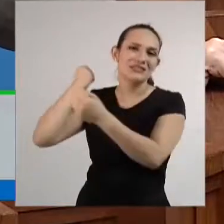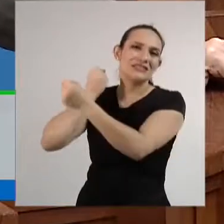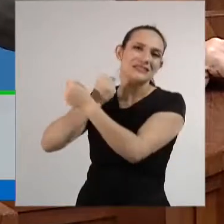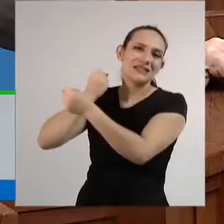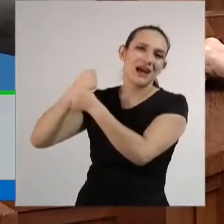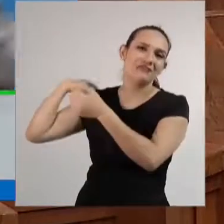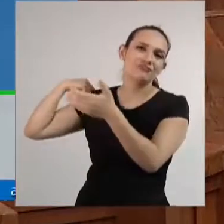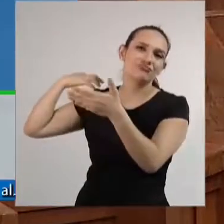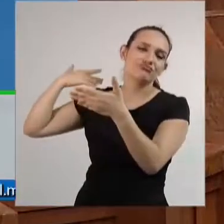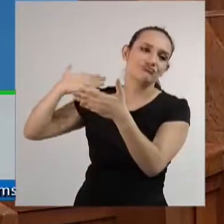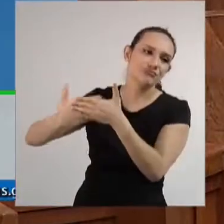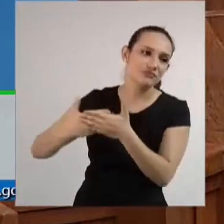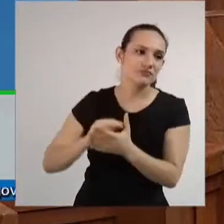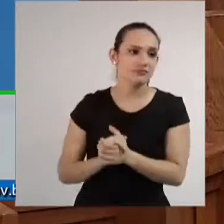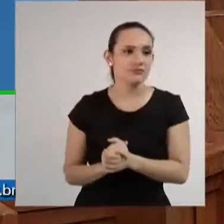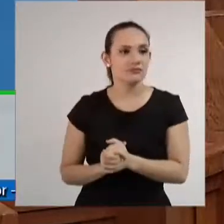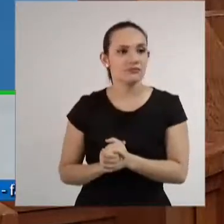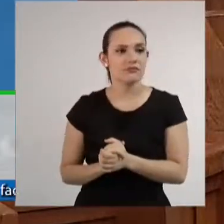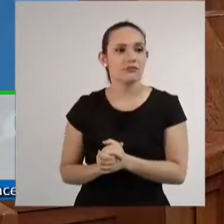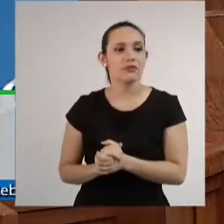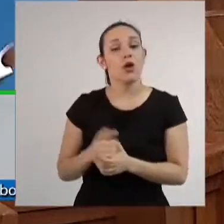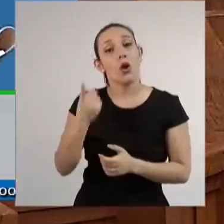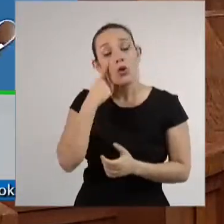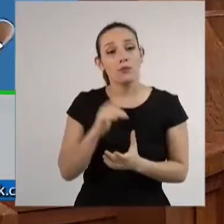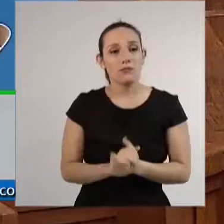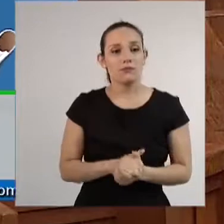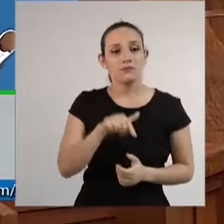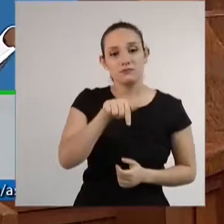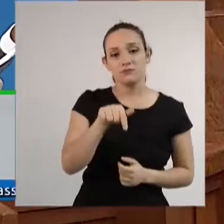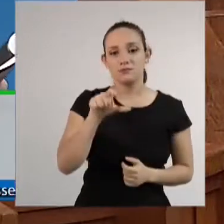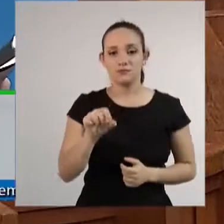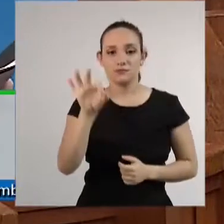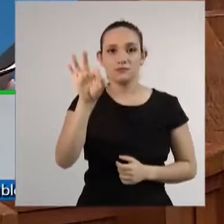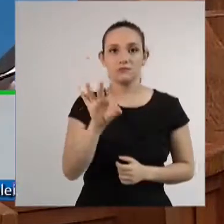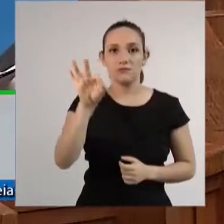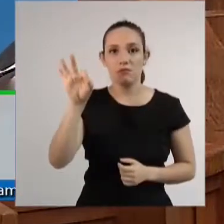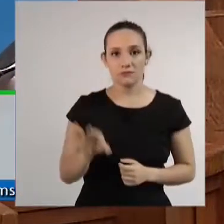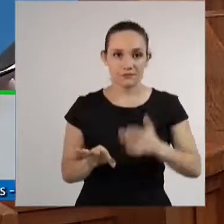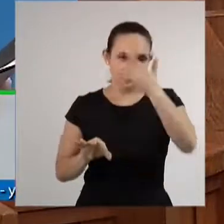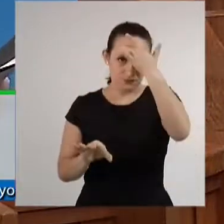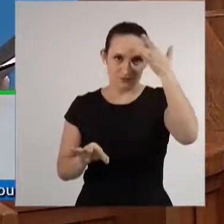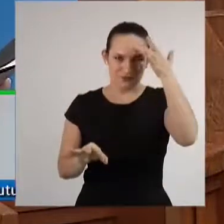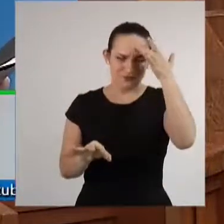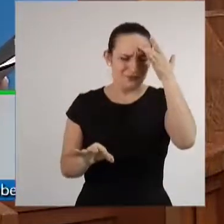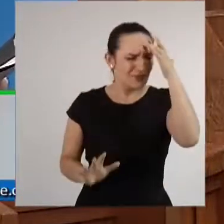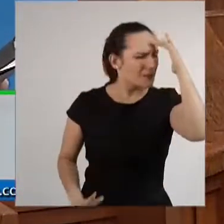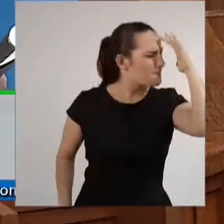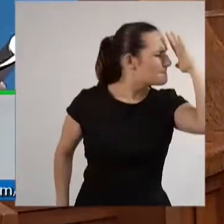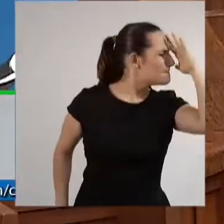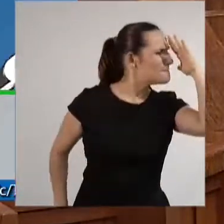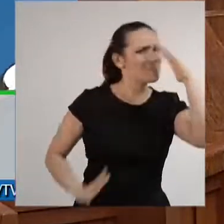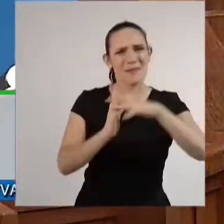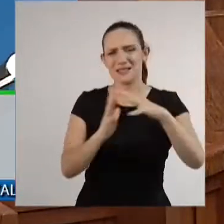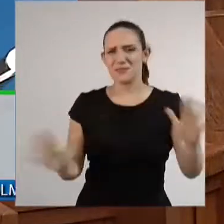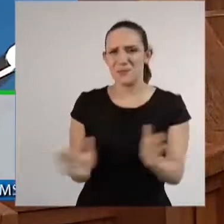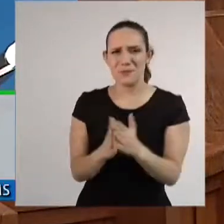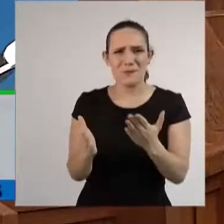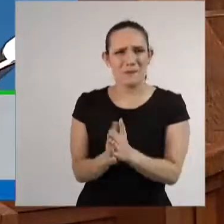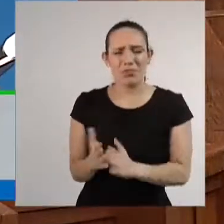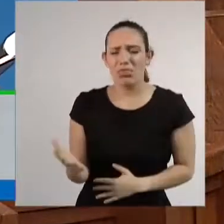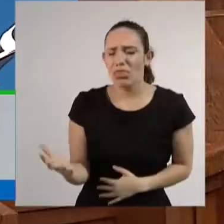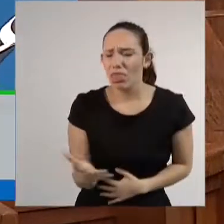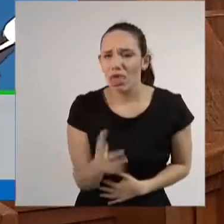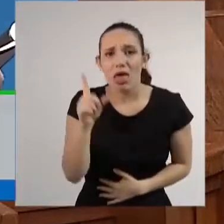cor. Mais de 70% das pessoas vivendo em extrema necessidade do país são negras.